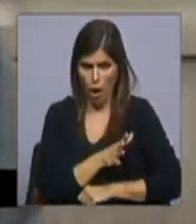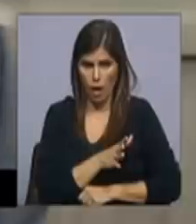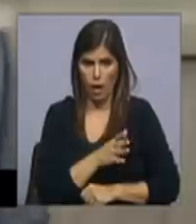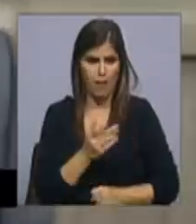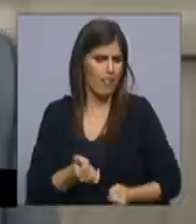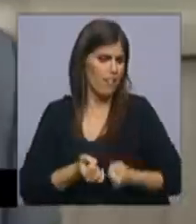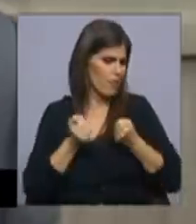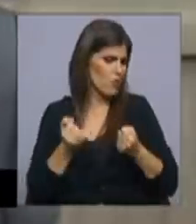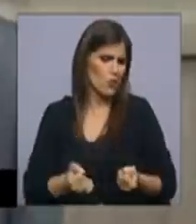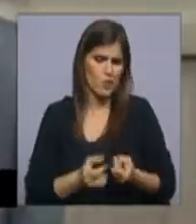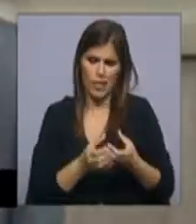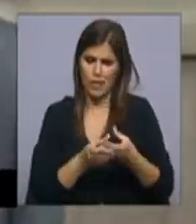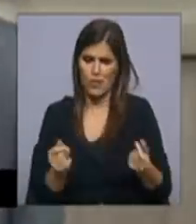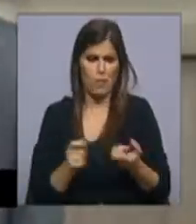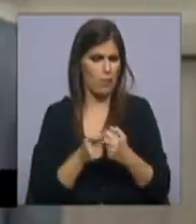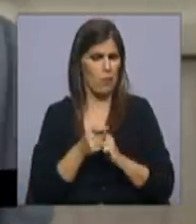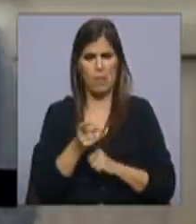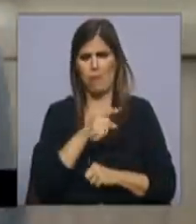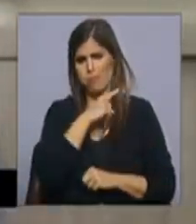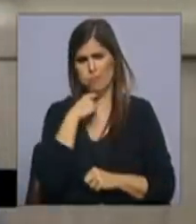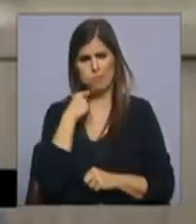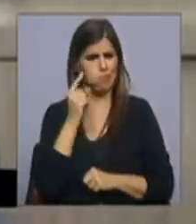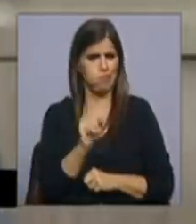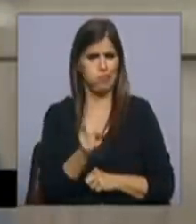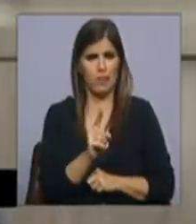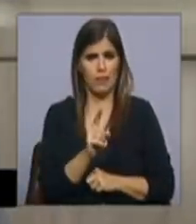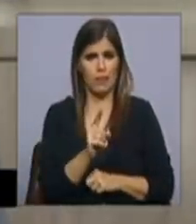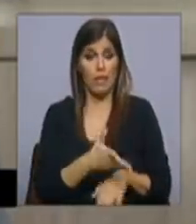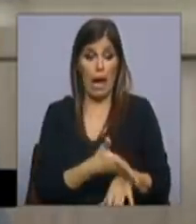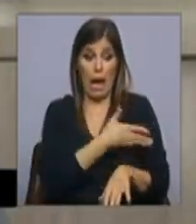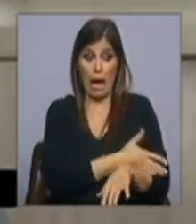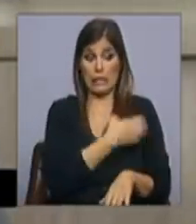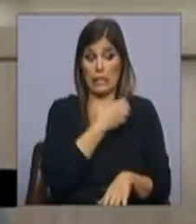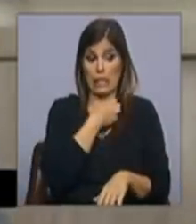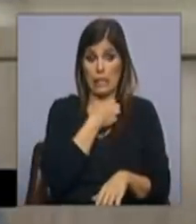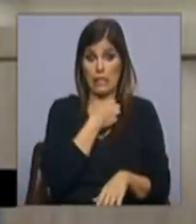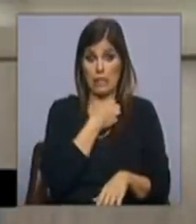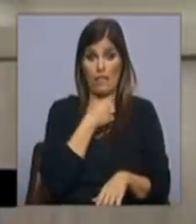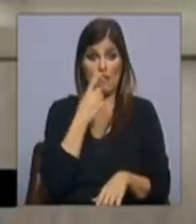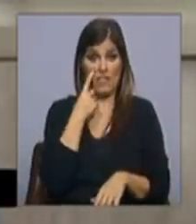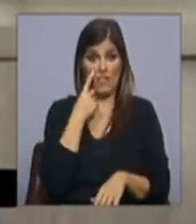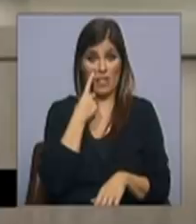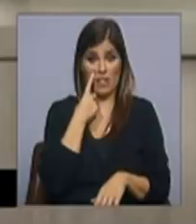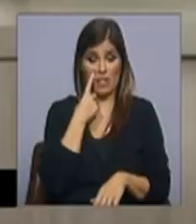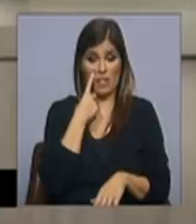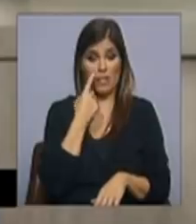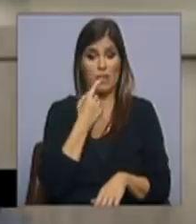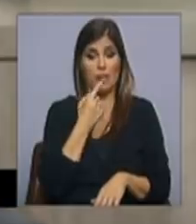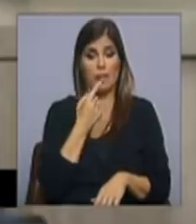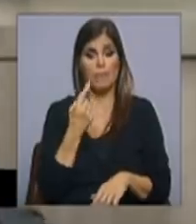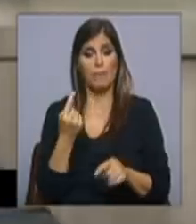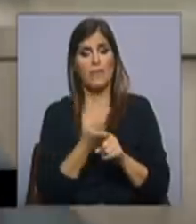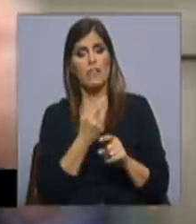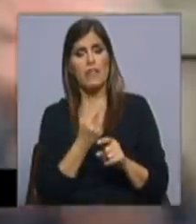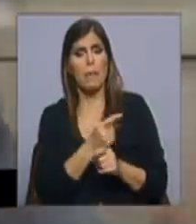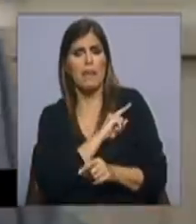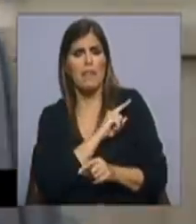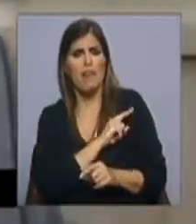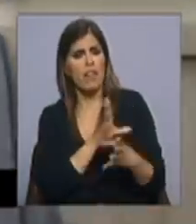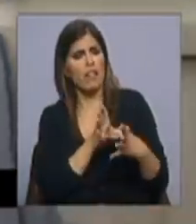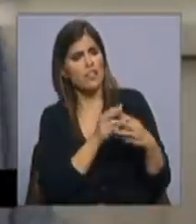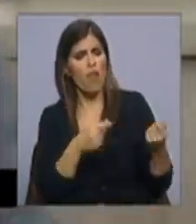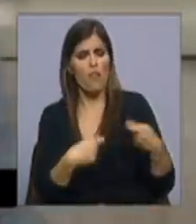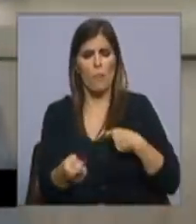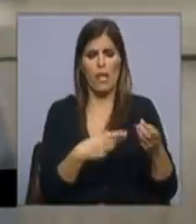possível resolver esse problema. Até antes dessa crise, se dizia que a iniciativa privada iria resolver, que o mercado